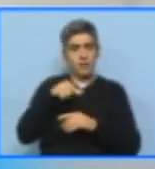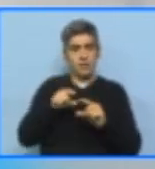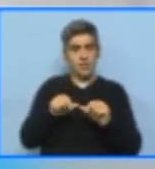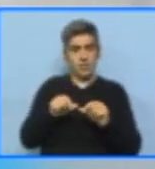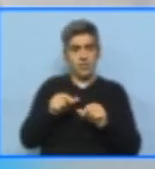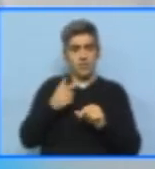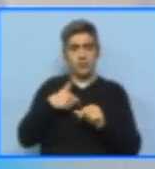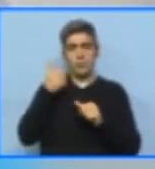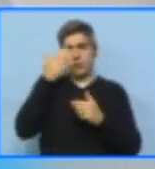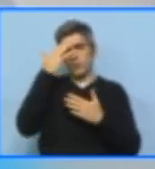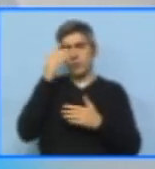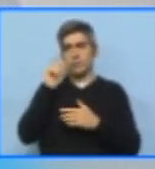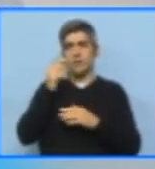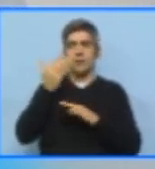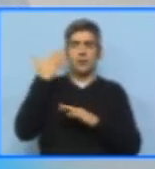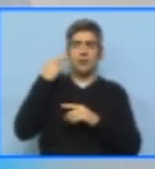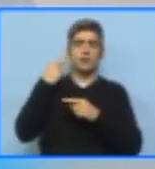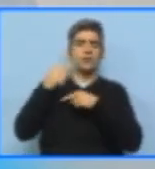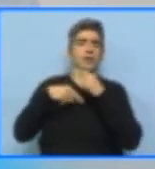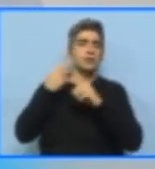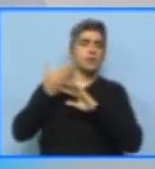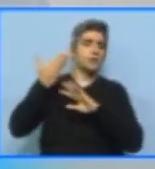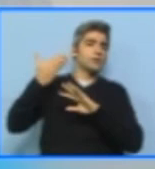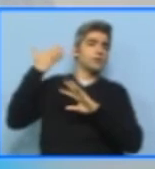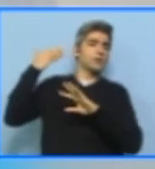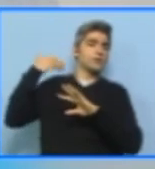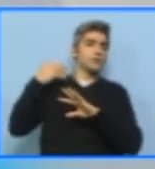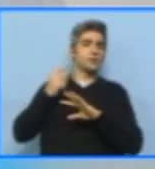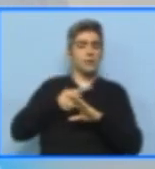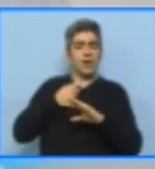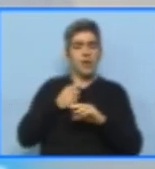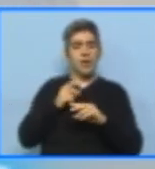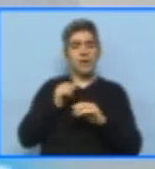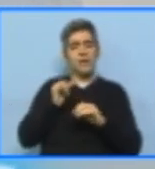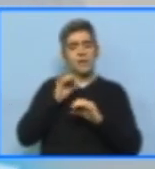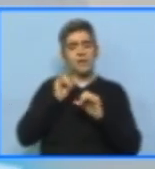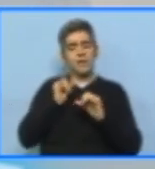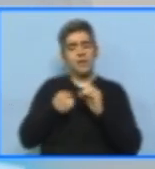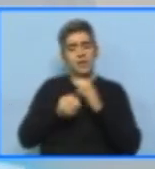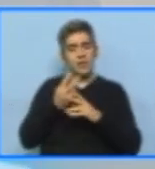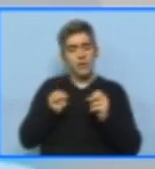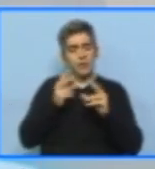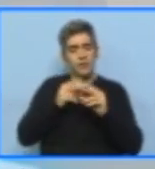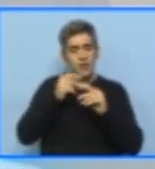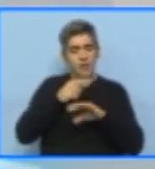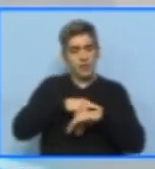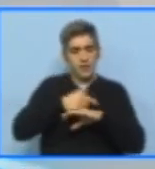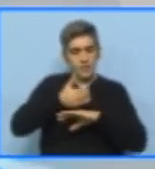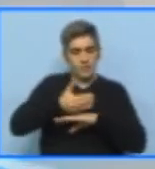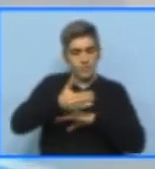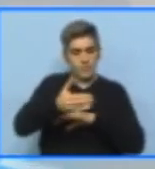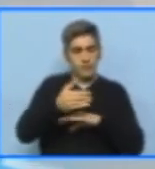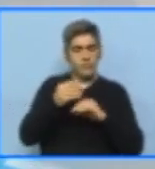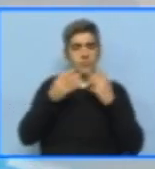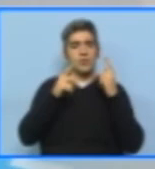homenagem que podemos fazer às gerações anteriores, é sermos capazes de inovar em cada tempo, porque foi isso que eles fizeram. O Monsenhor